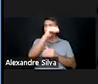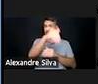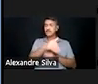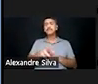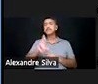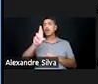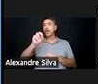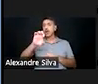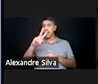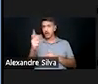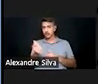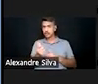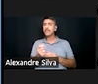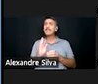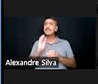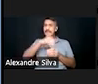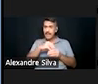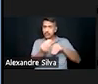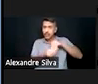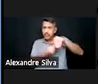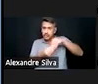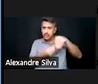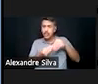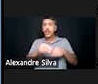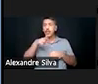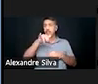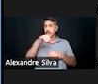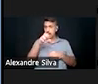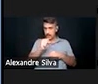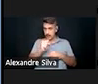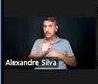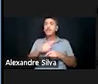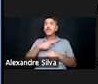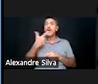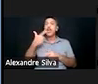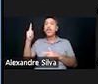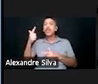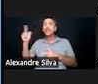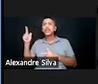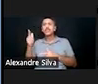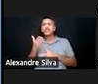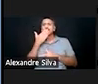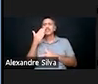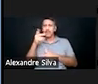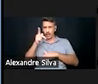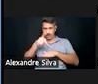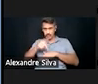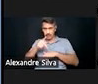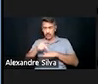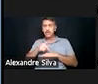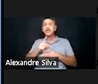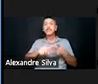ser constituída por minerais, por fragmentos de outras rochas e por